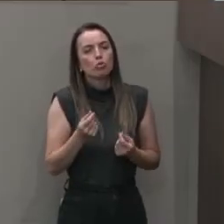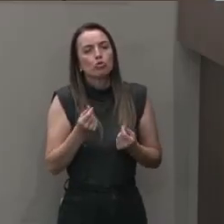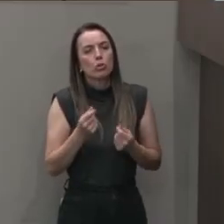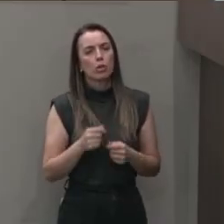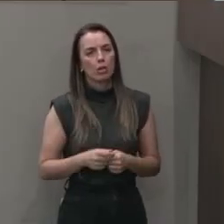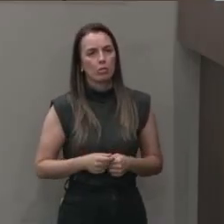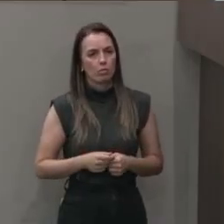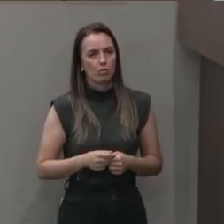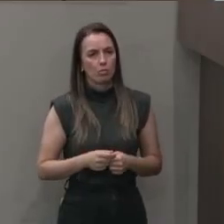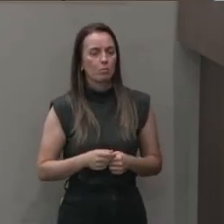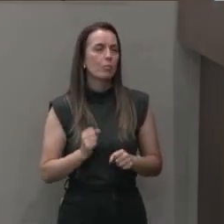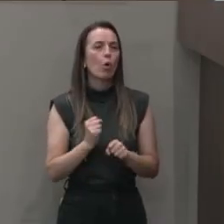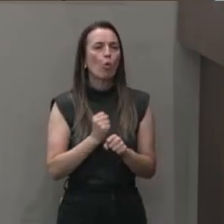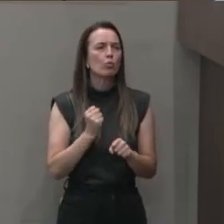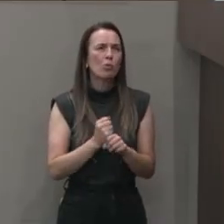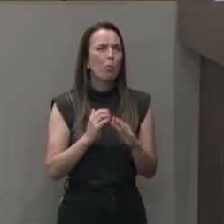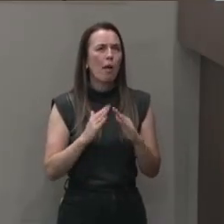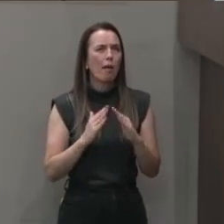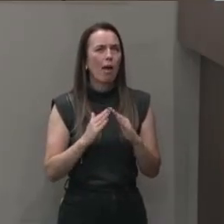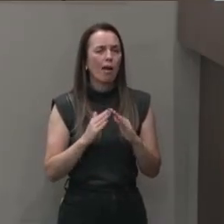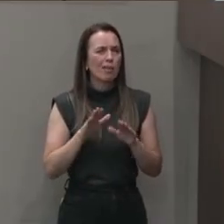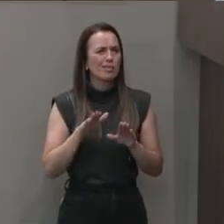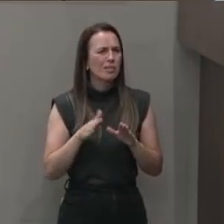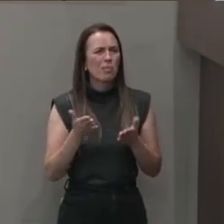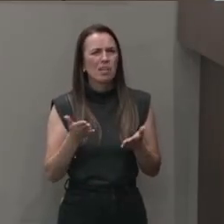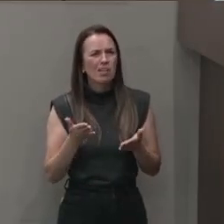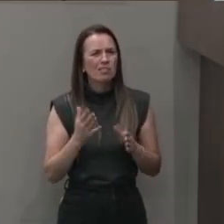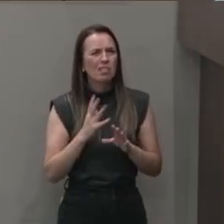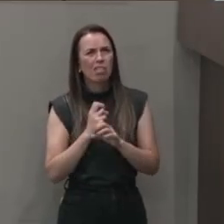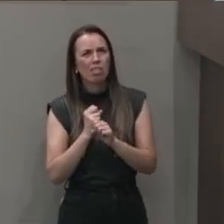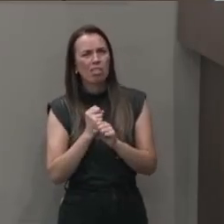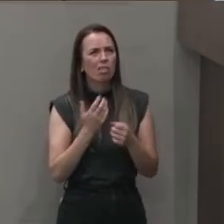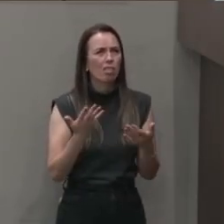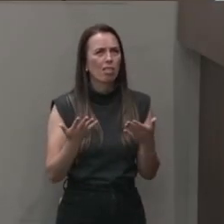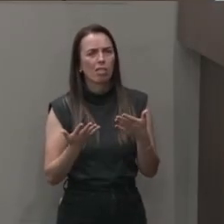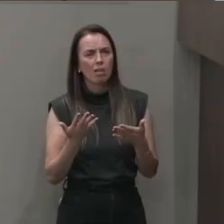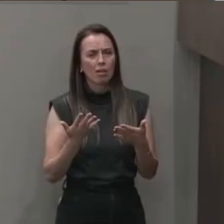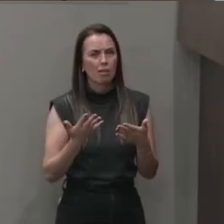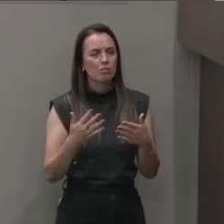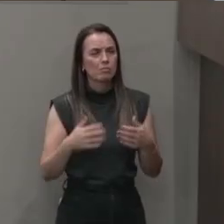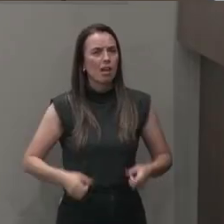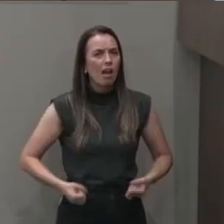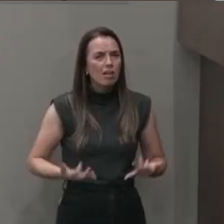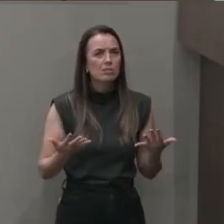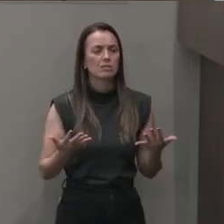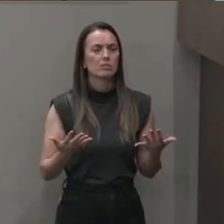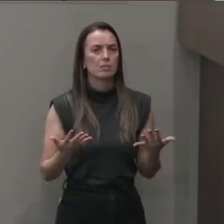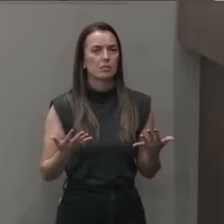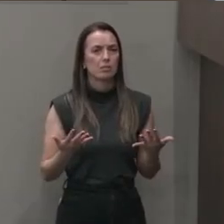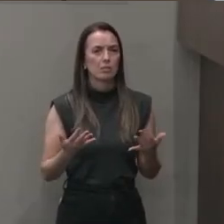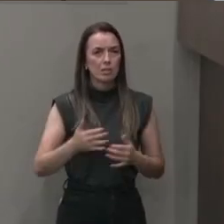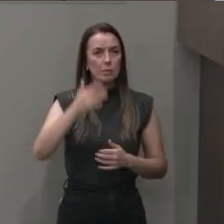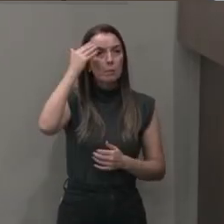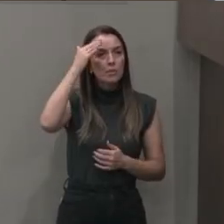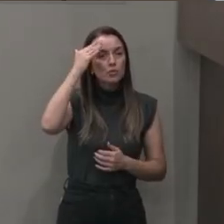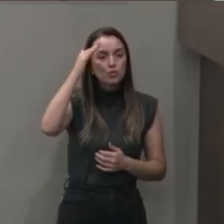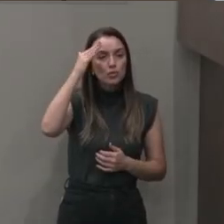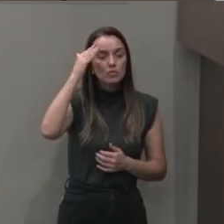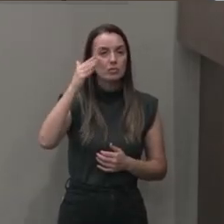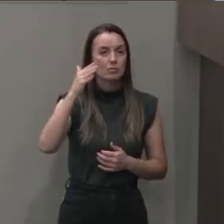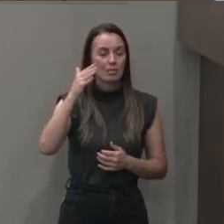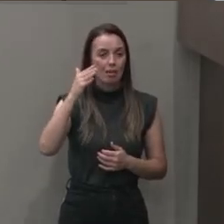construir uma casa aí vai um bom tanto de dinheiro. Então, tu imagina a